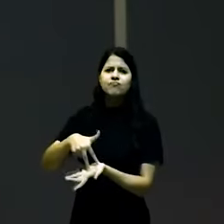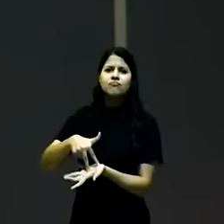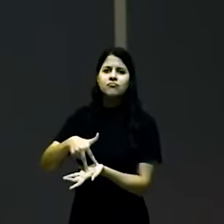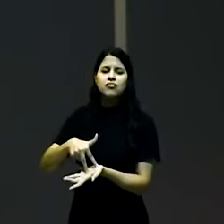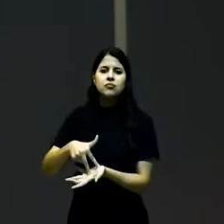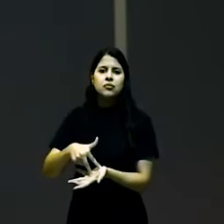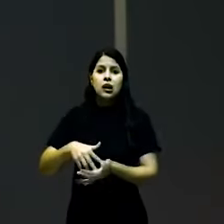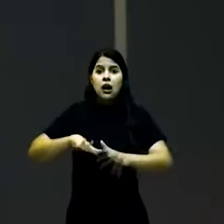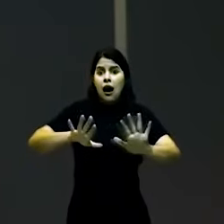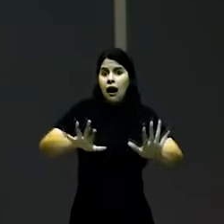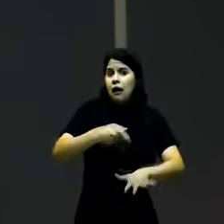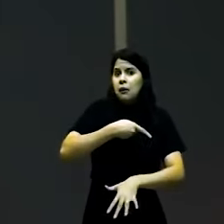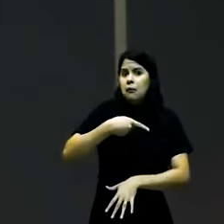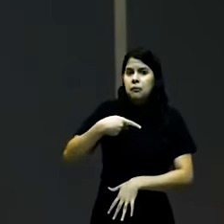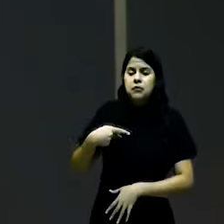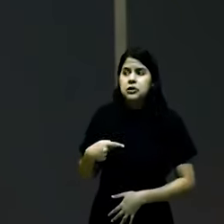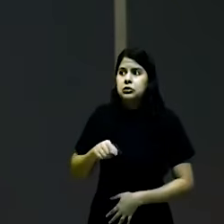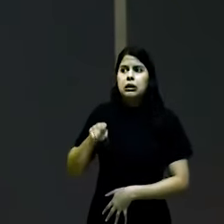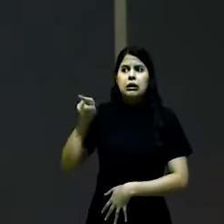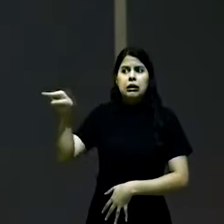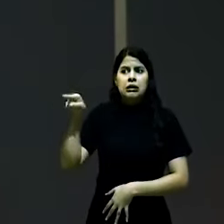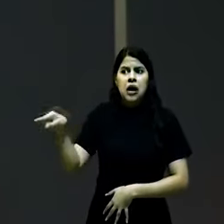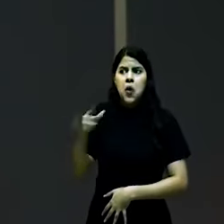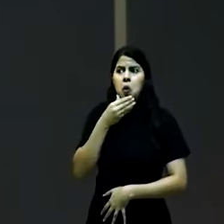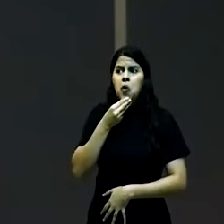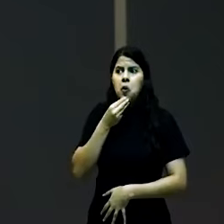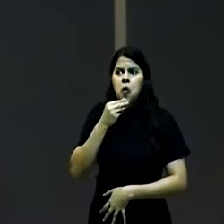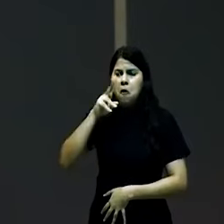Pastor, mas foi fulano que me ameaçou.